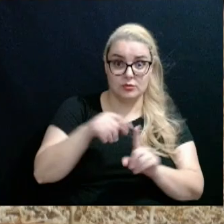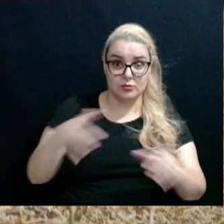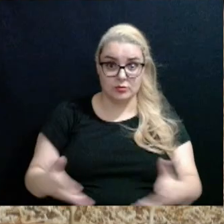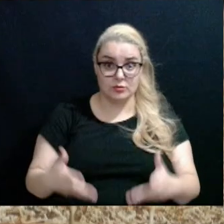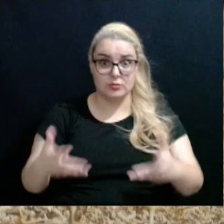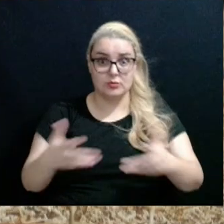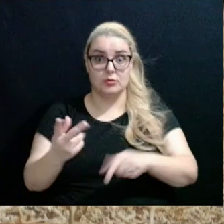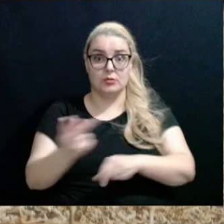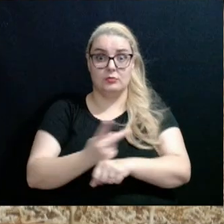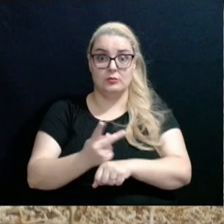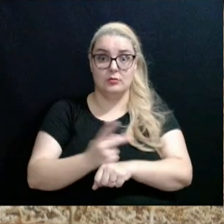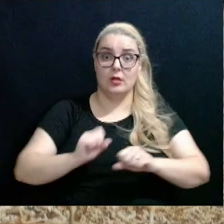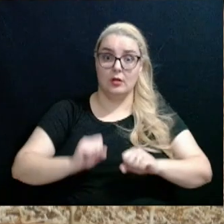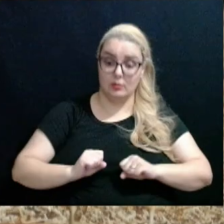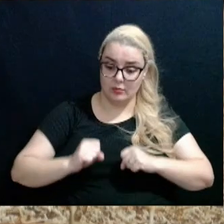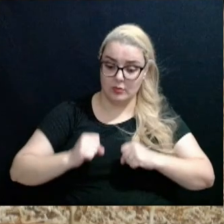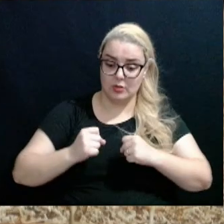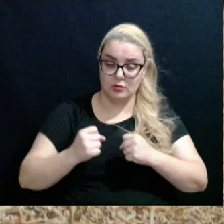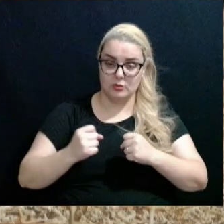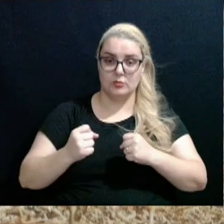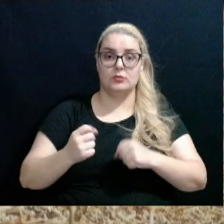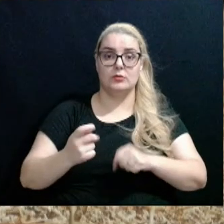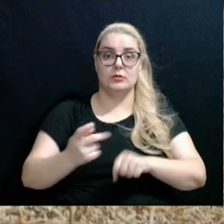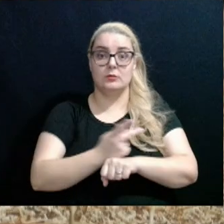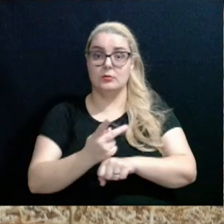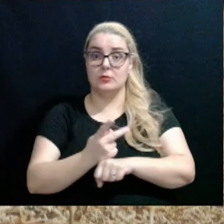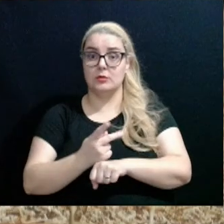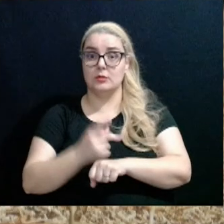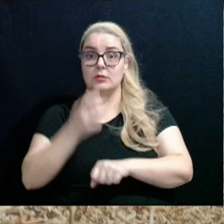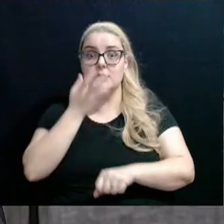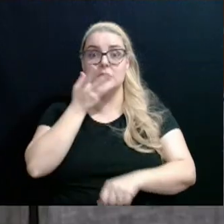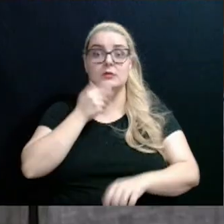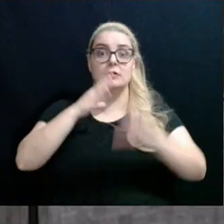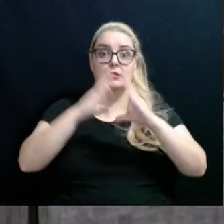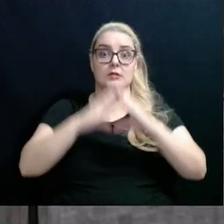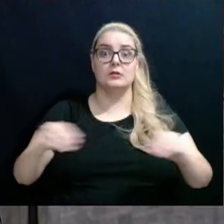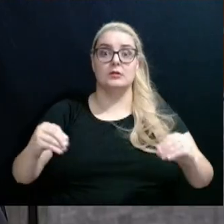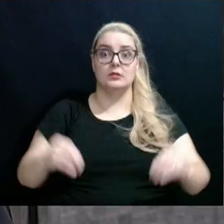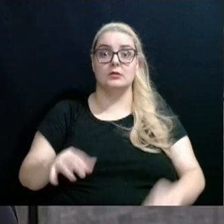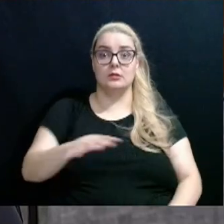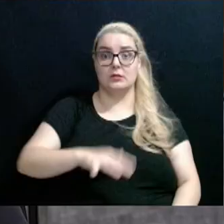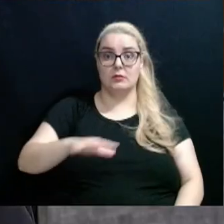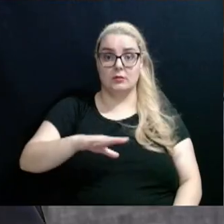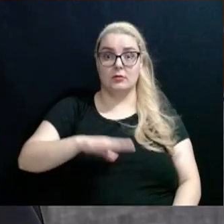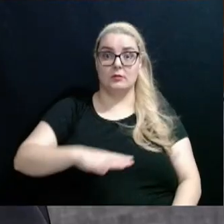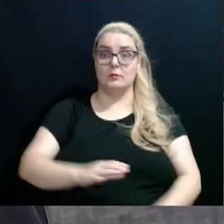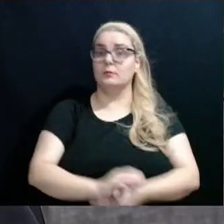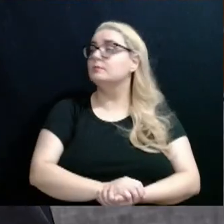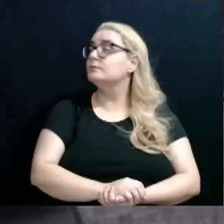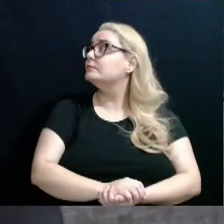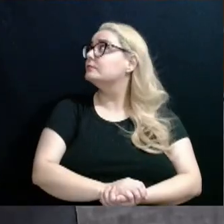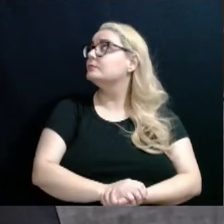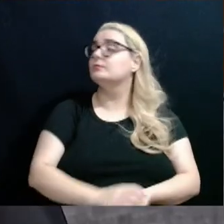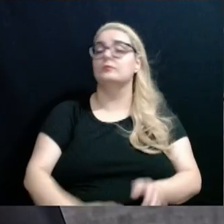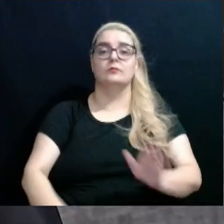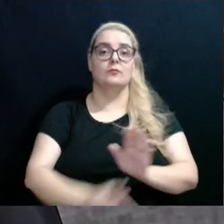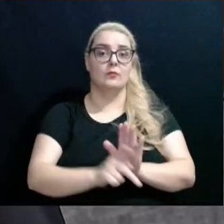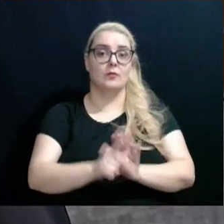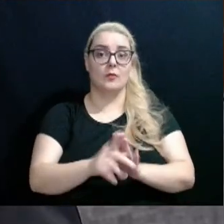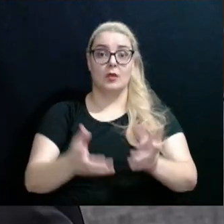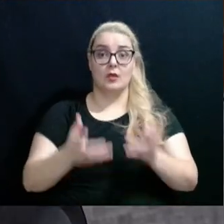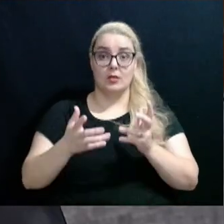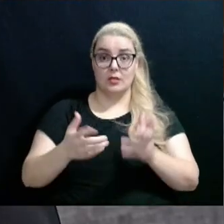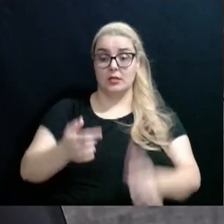e a defesa das crianças desaparecidas no território municipal. Esse projeto, nós queremos